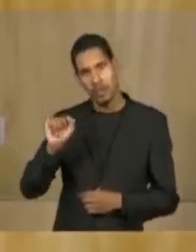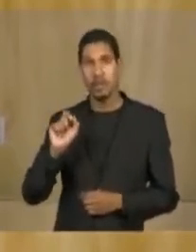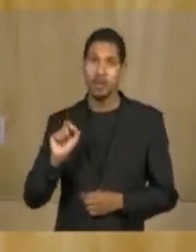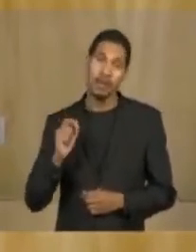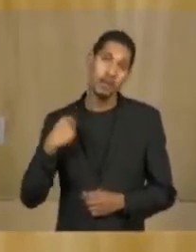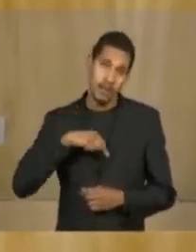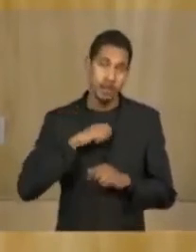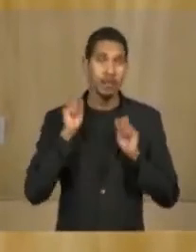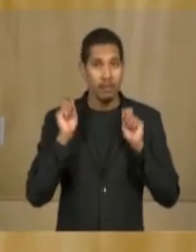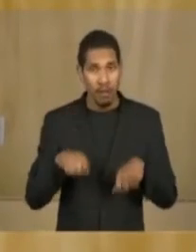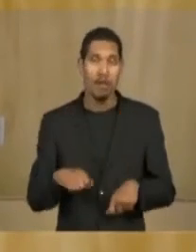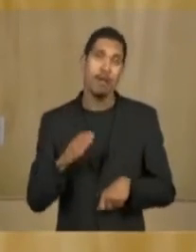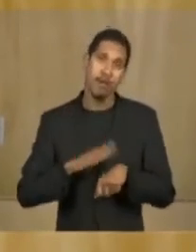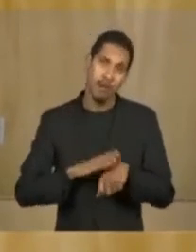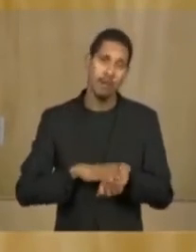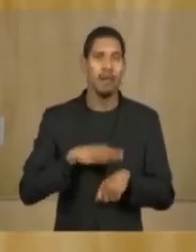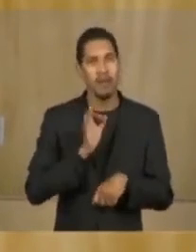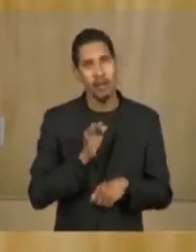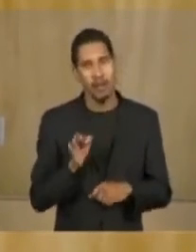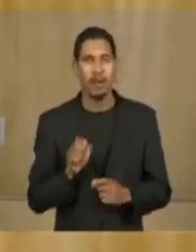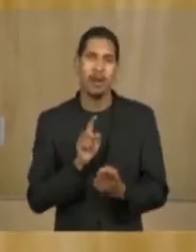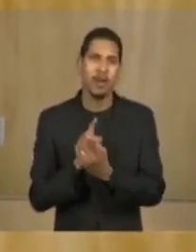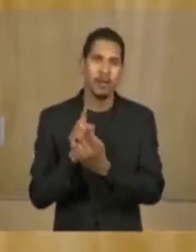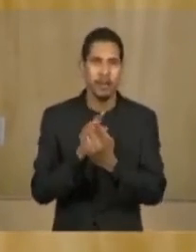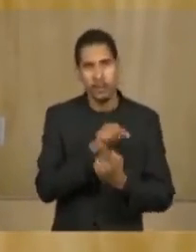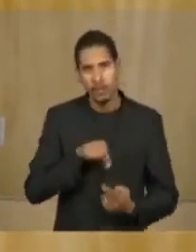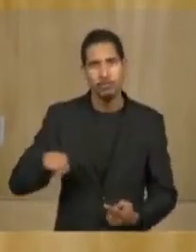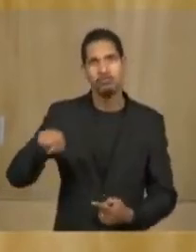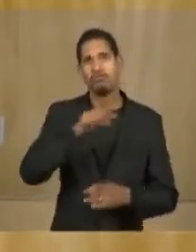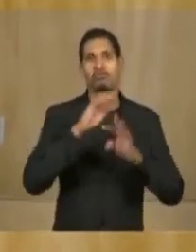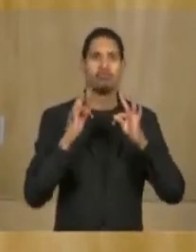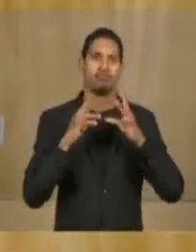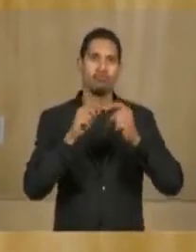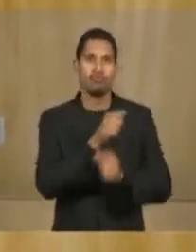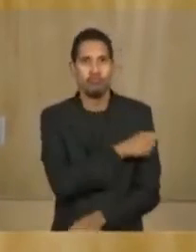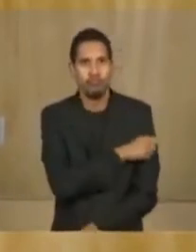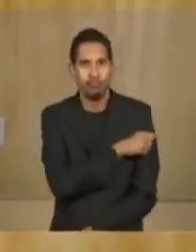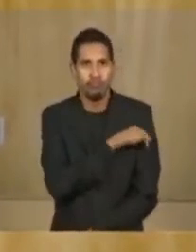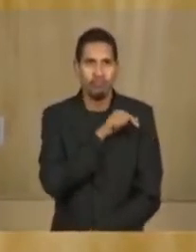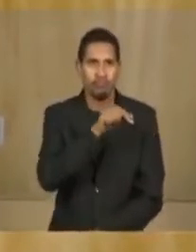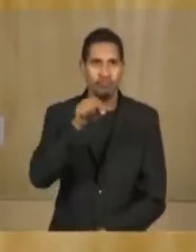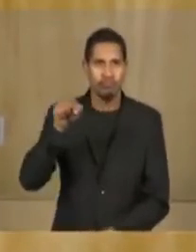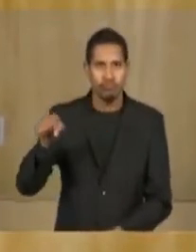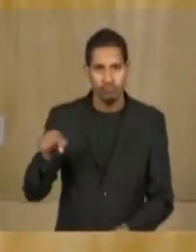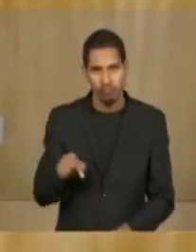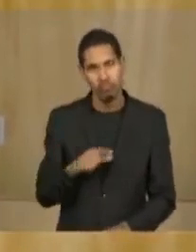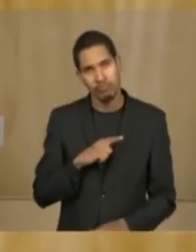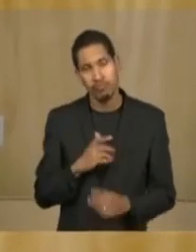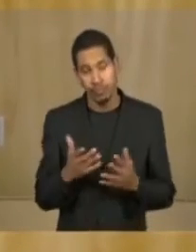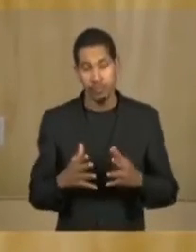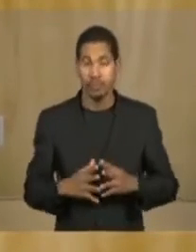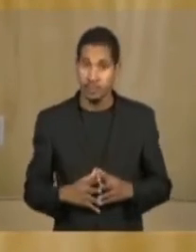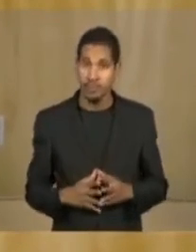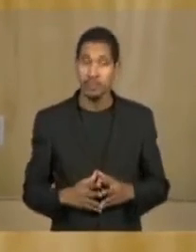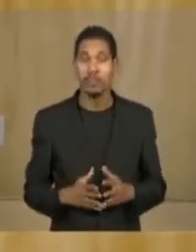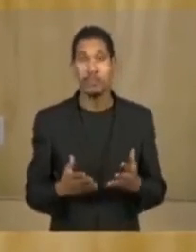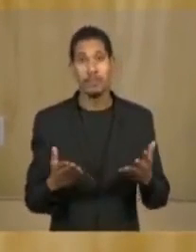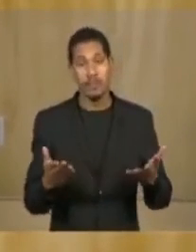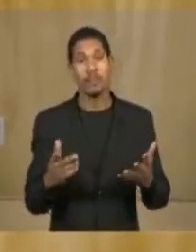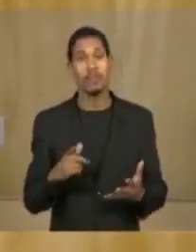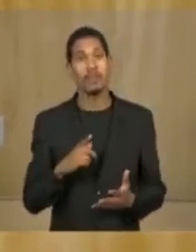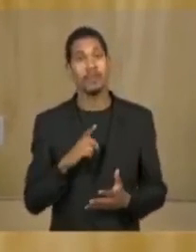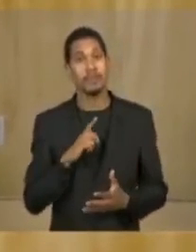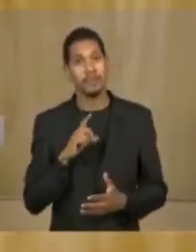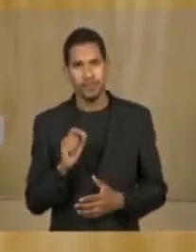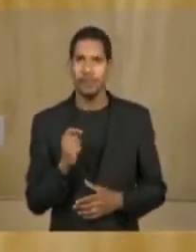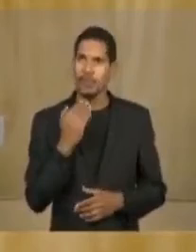assim a gente consiga realmente atender todos os alunos da rede municipal. Então, conto inclusive com